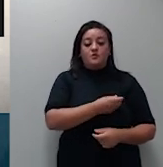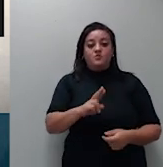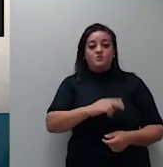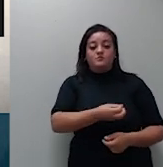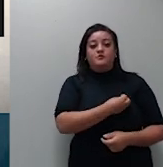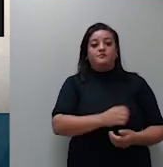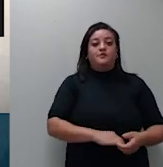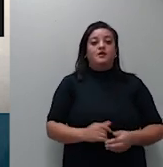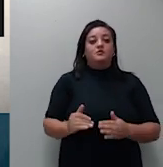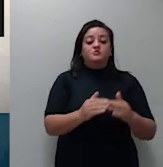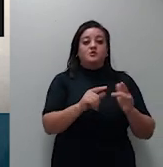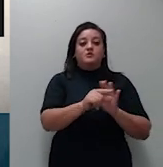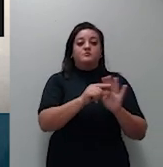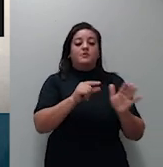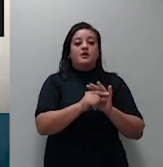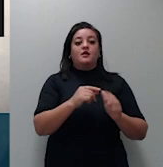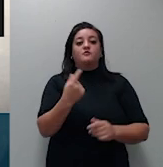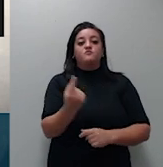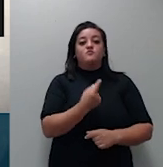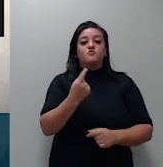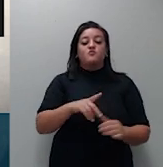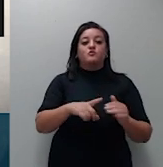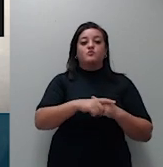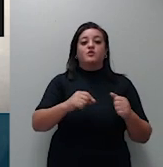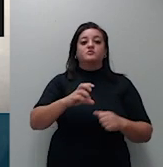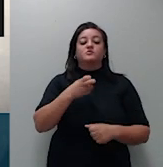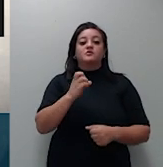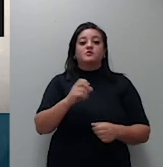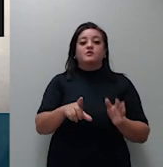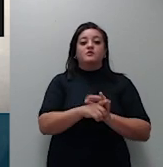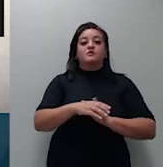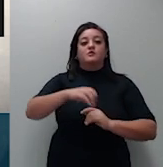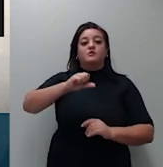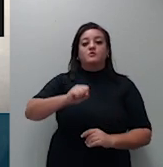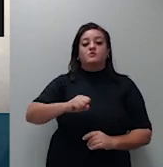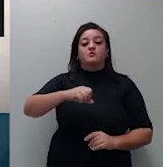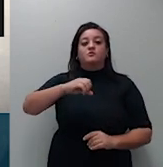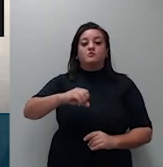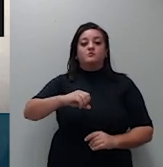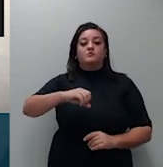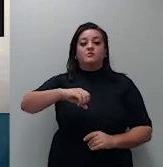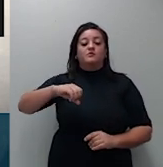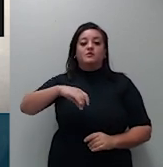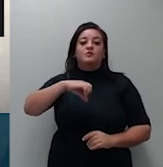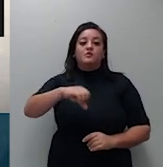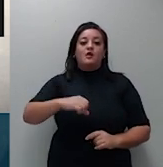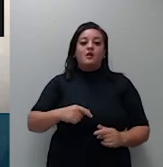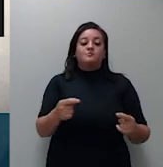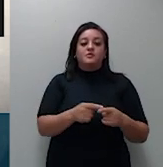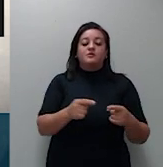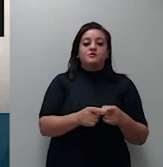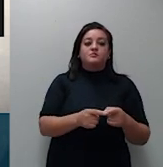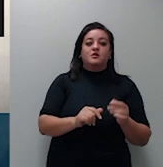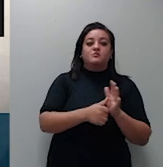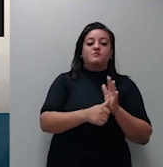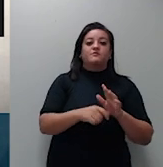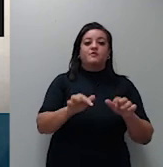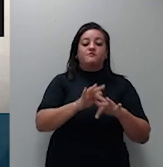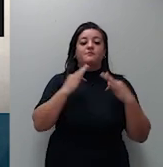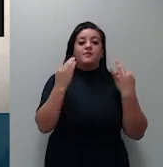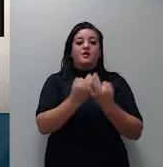do parágrafo único do artigo 5º da Lei 8009 na hipótese da entidade familiar ser proprietária